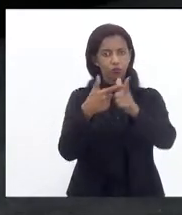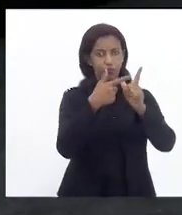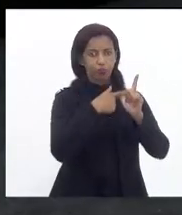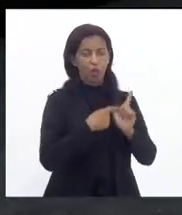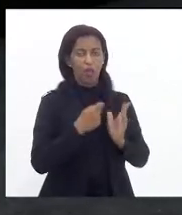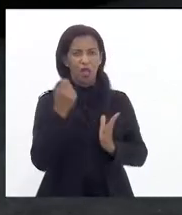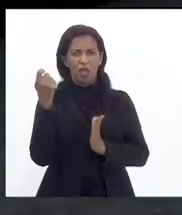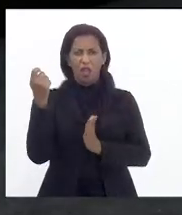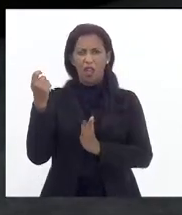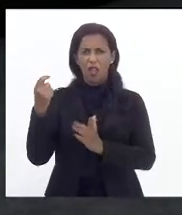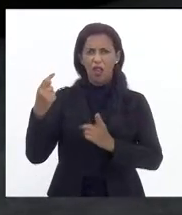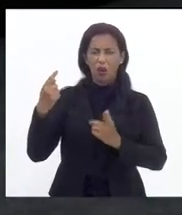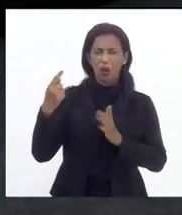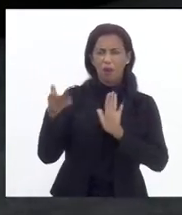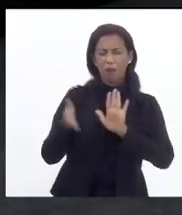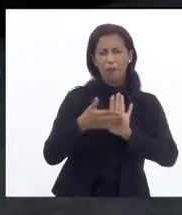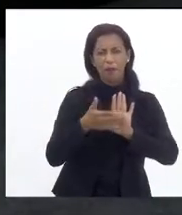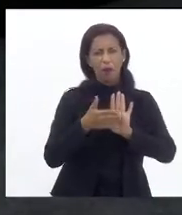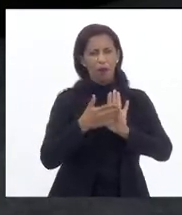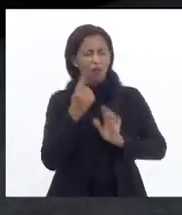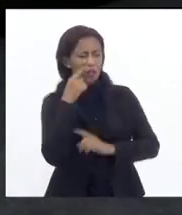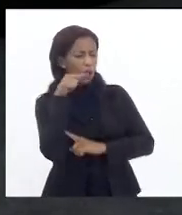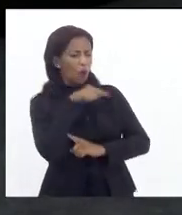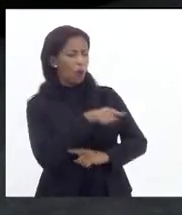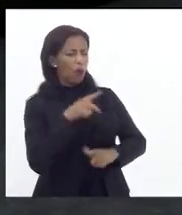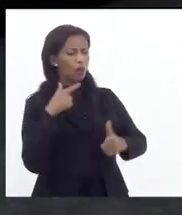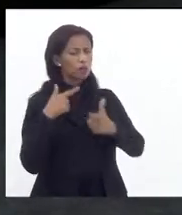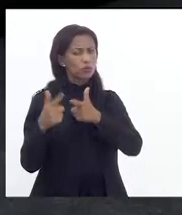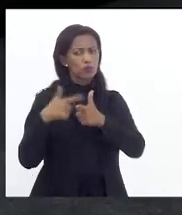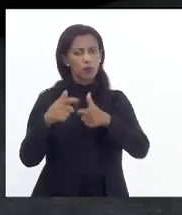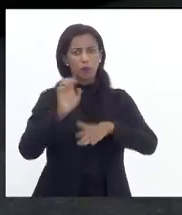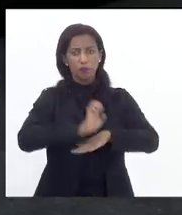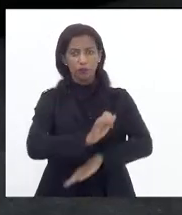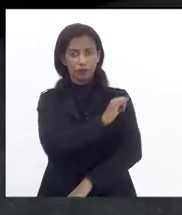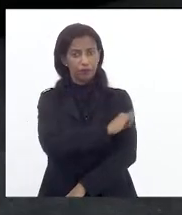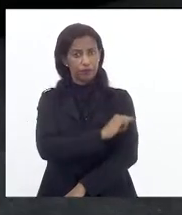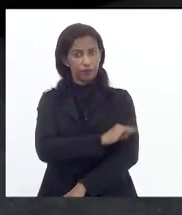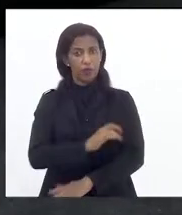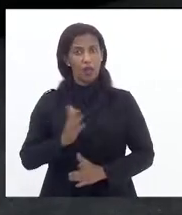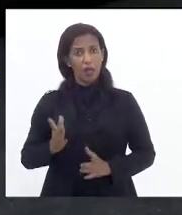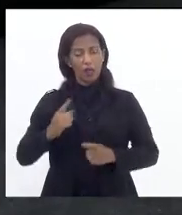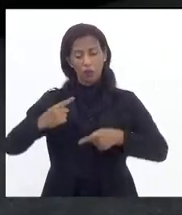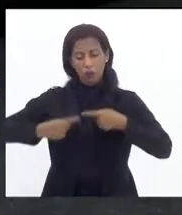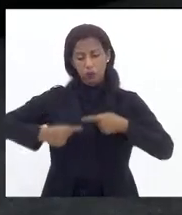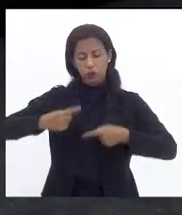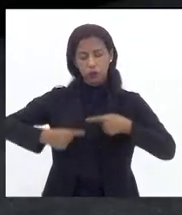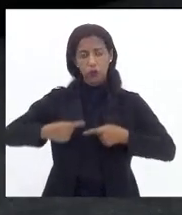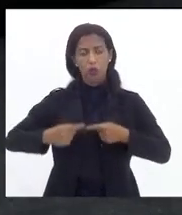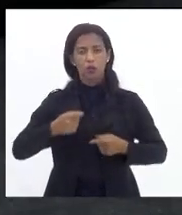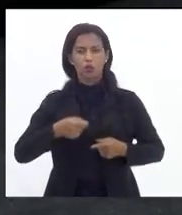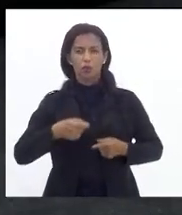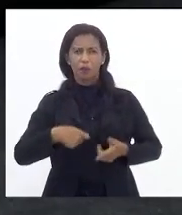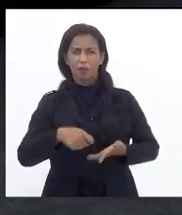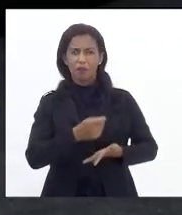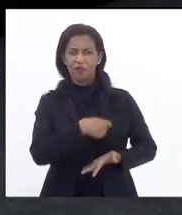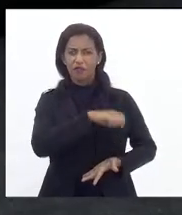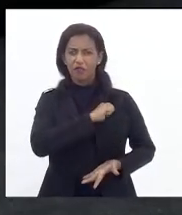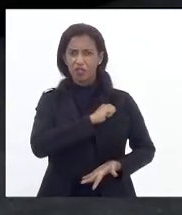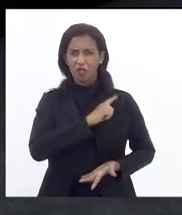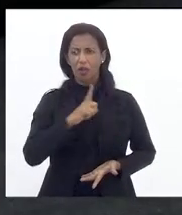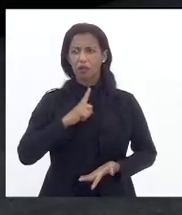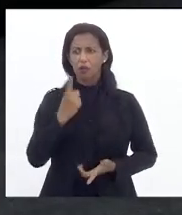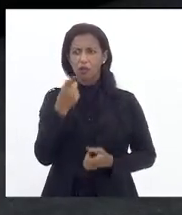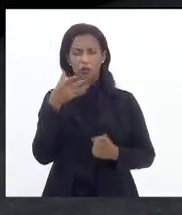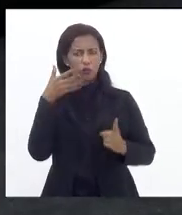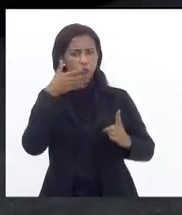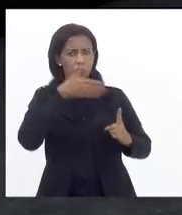atenta para os verdadeiros problemas do Estado do Rio de Janeiro e além de todo esse debate sobre o regime de recuperação fiscal nós temos o